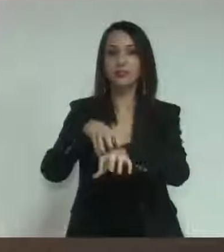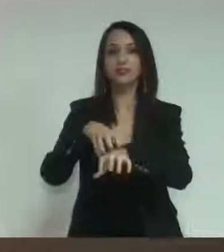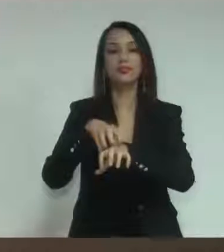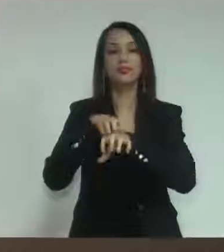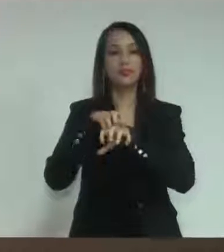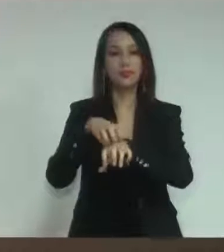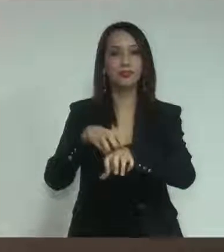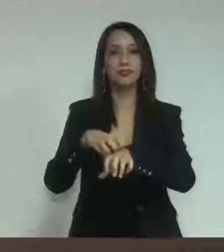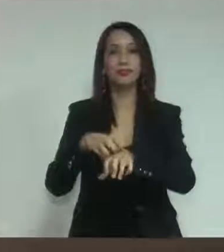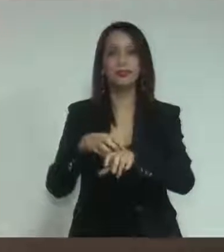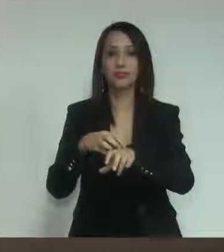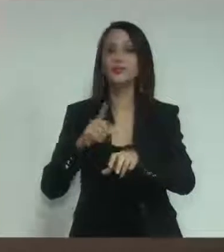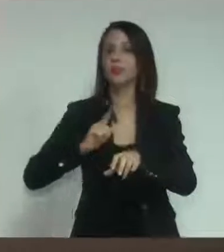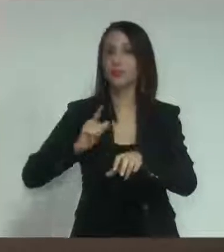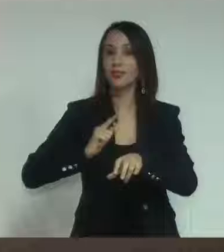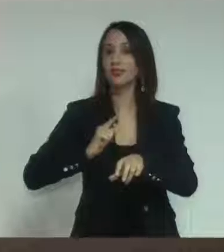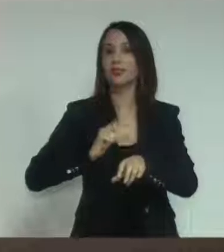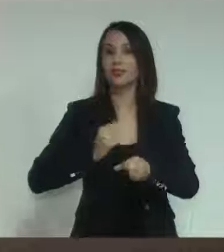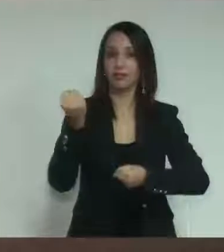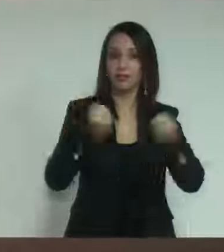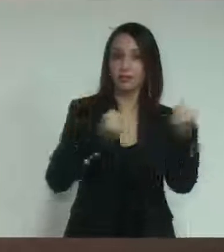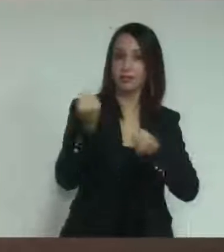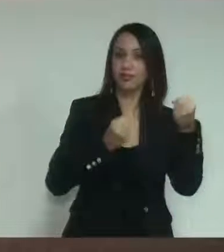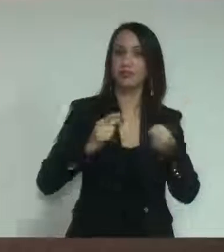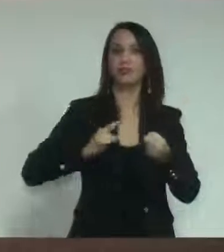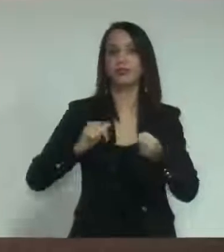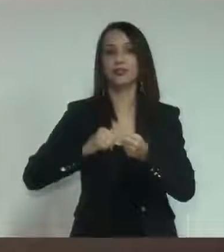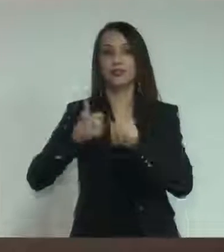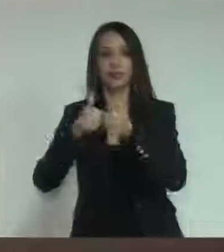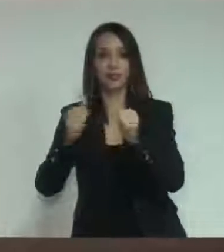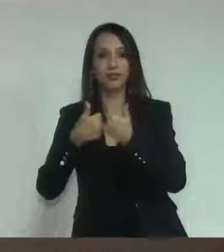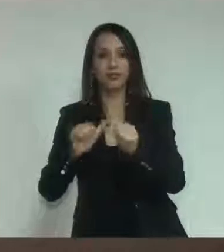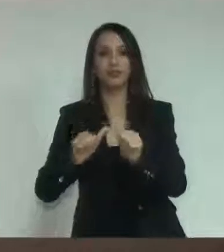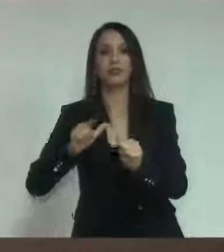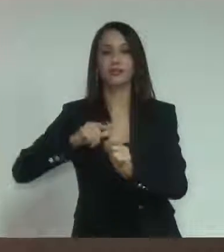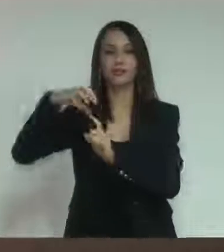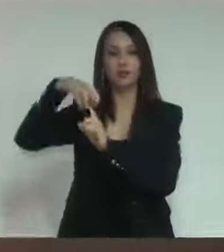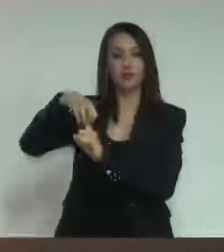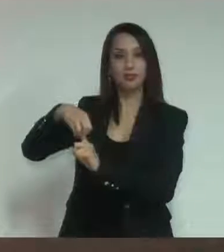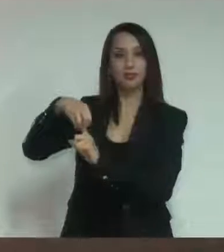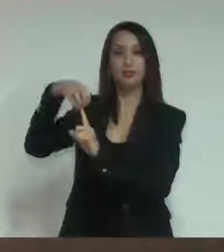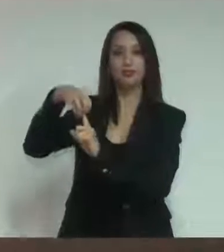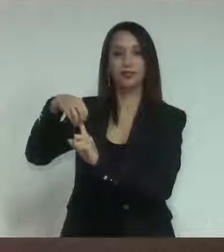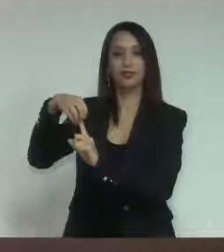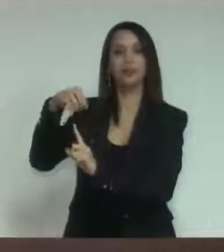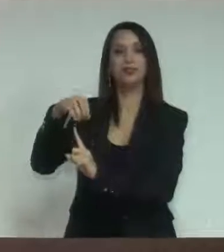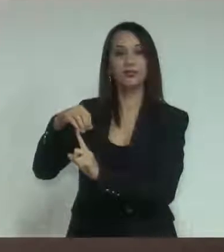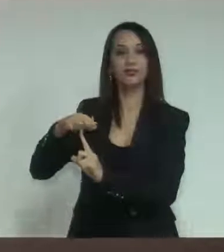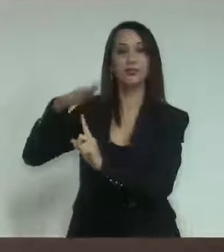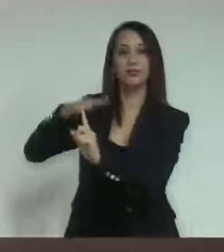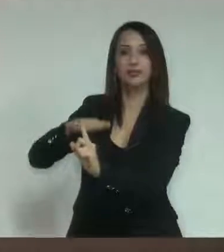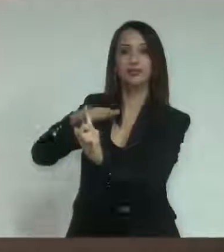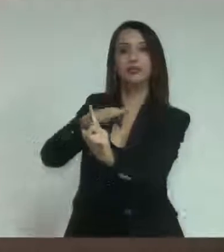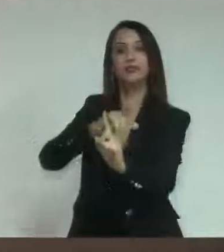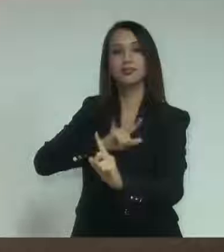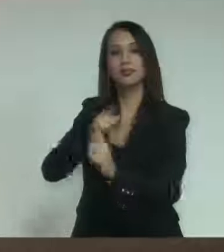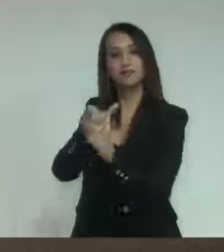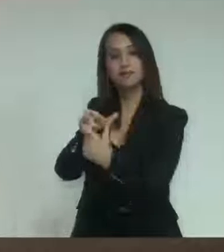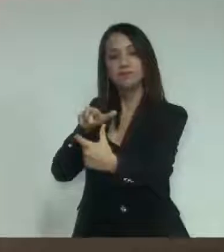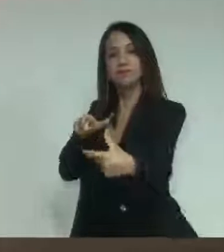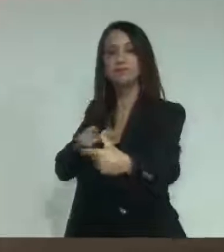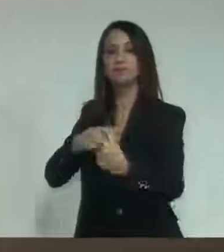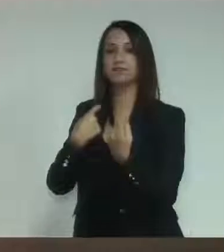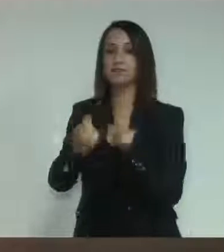além dos veículos tem os terminais, as estações, os pontos de paradas e as próprias vias principais. Quem